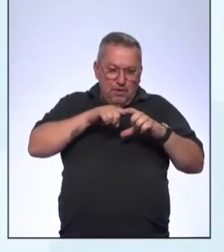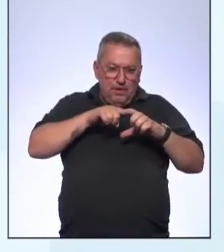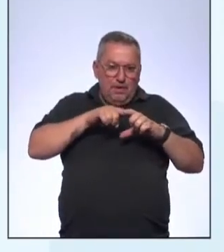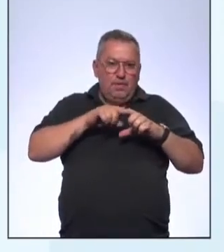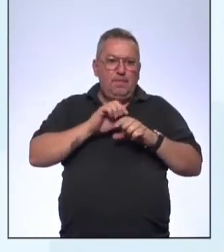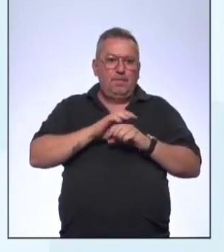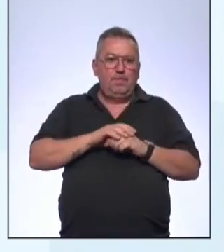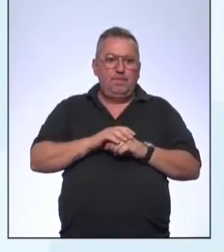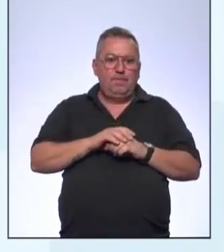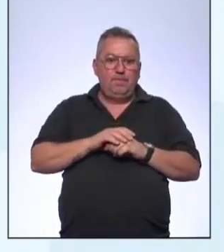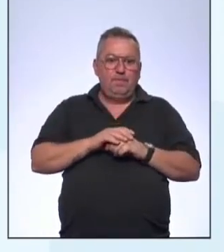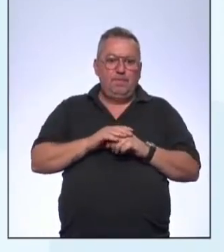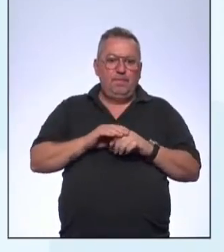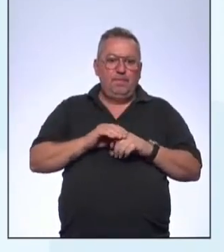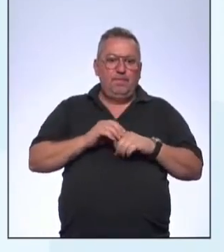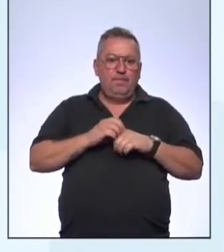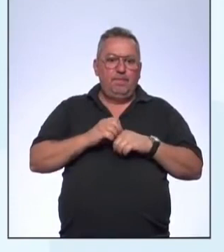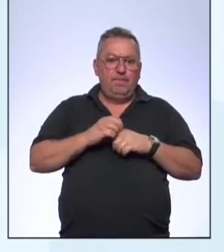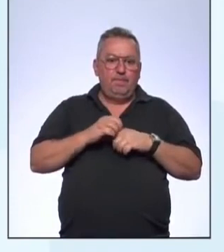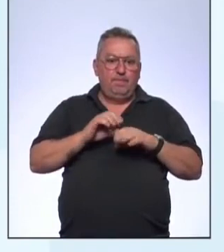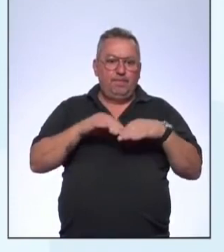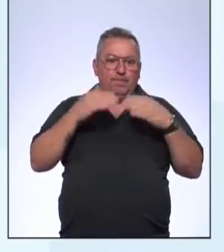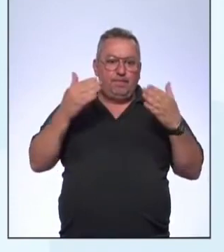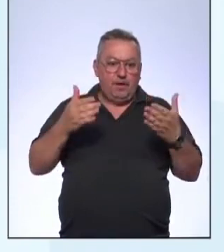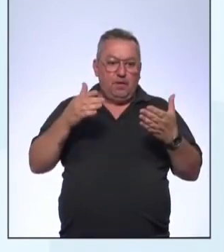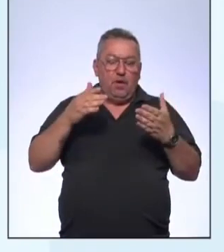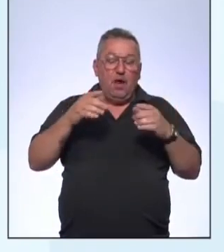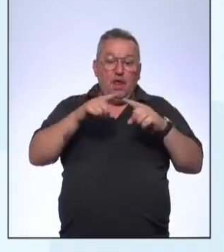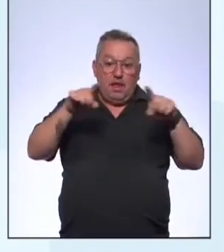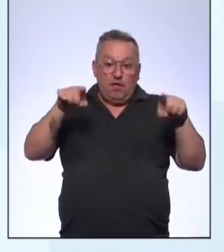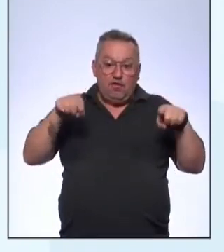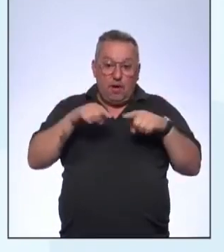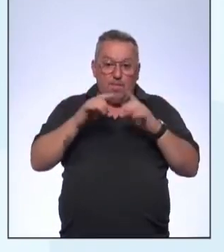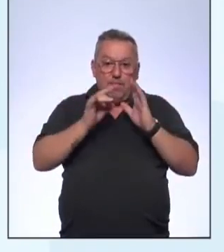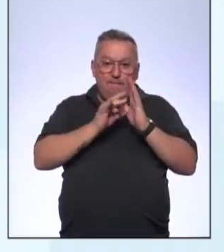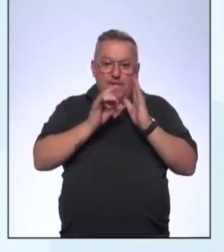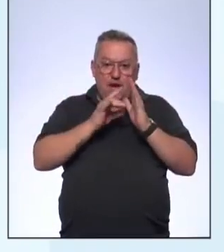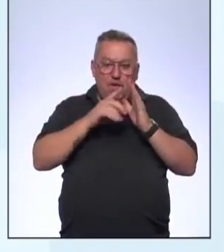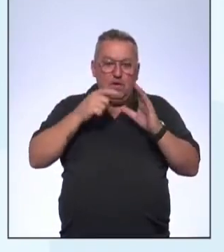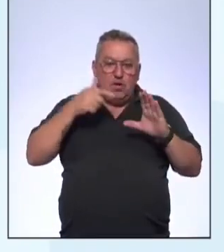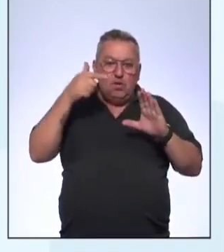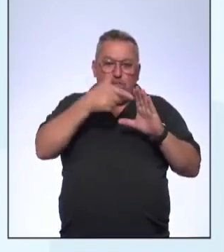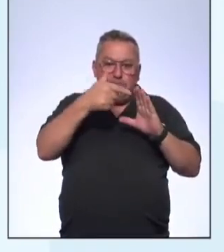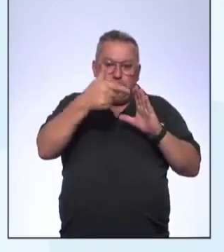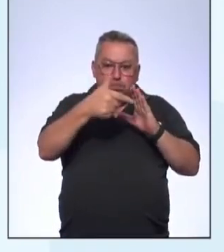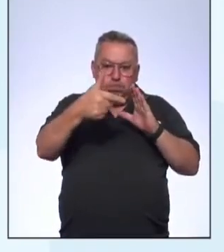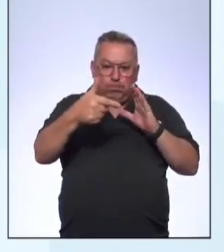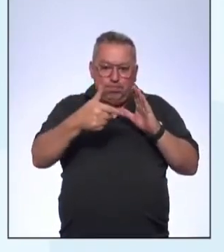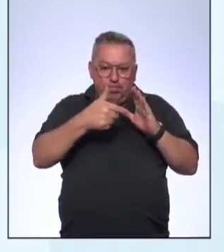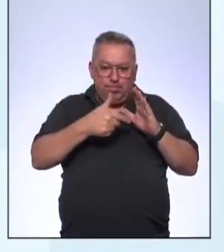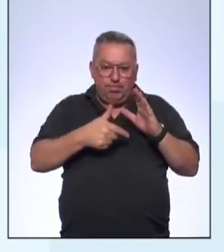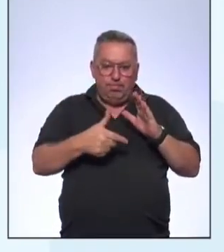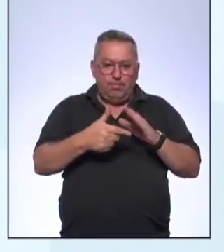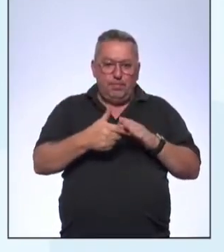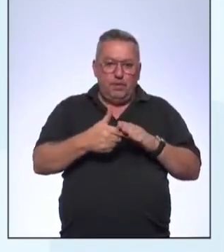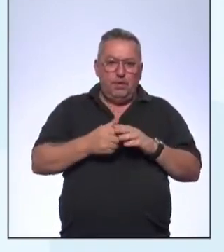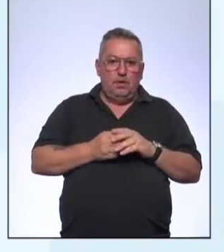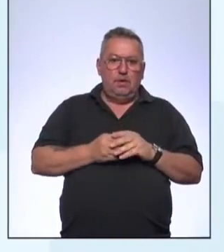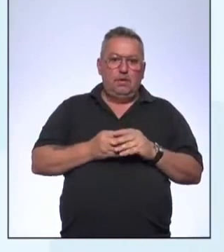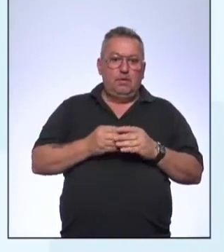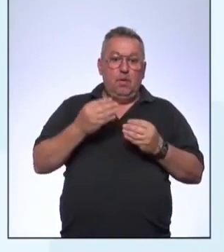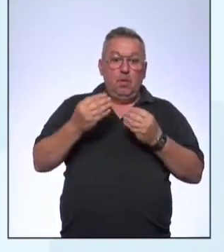ali, né? Aí, essa chapa de metal, então eu preciso furar esse meio. Com